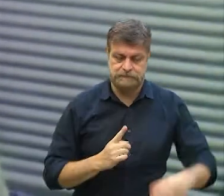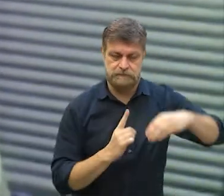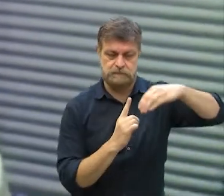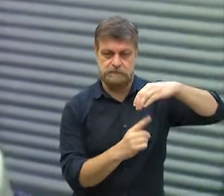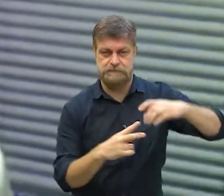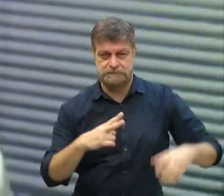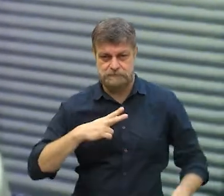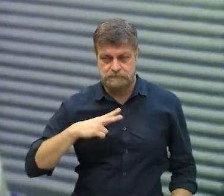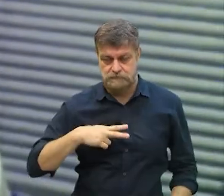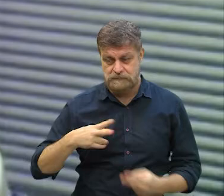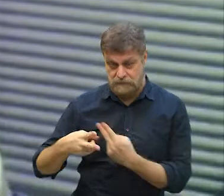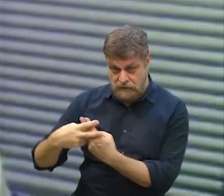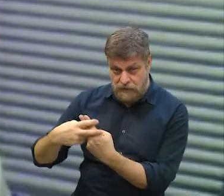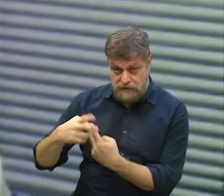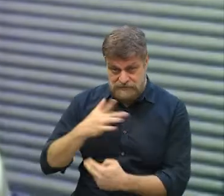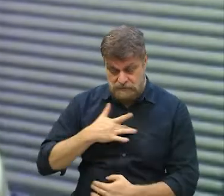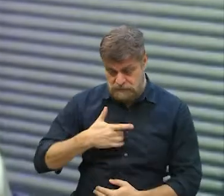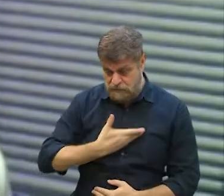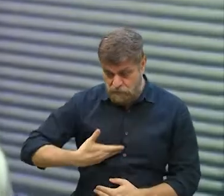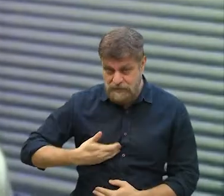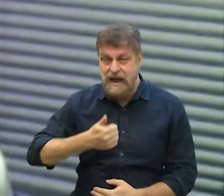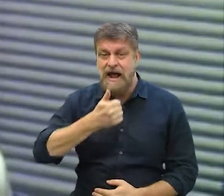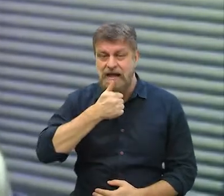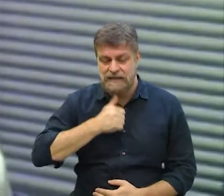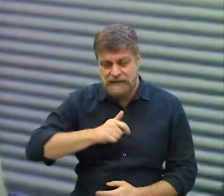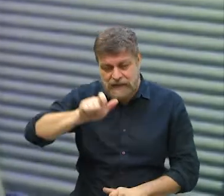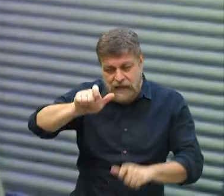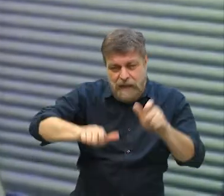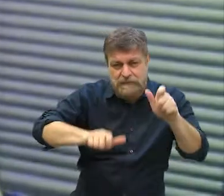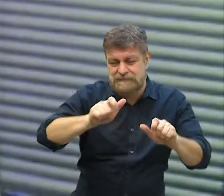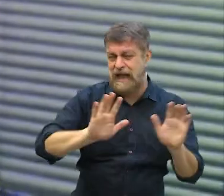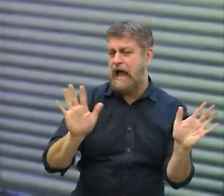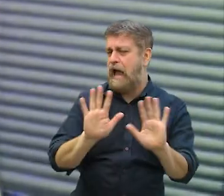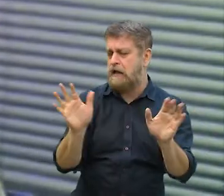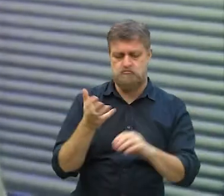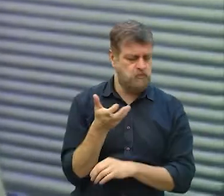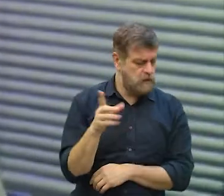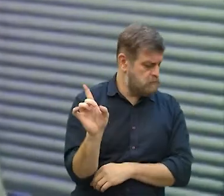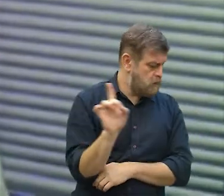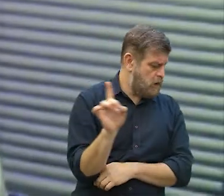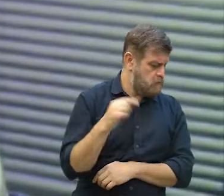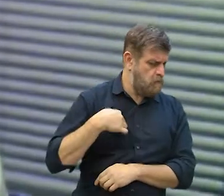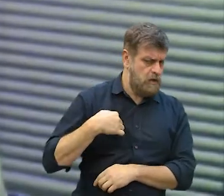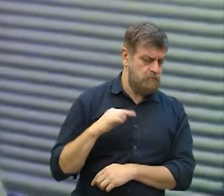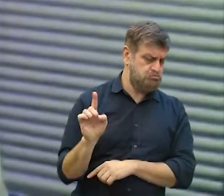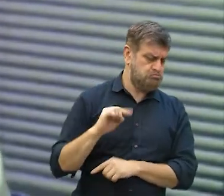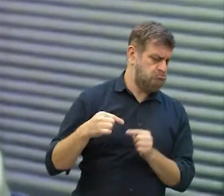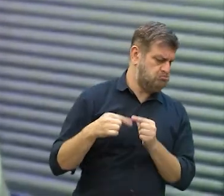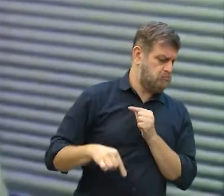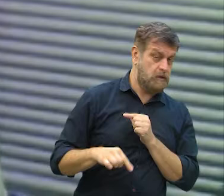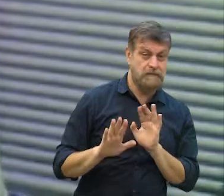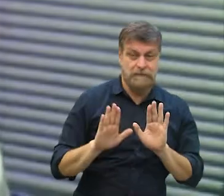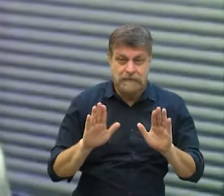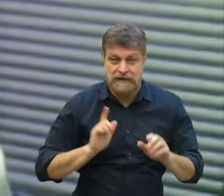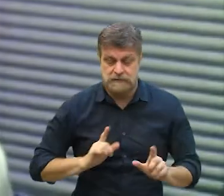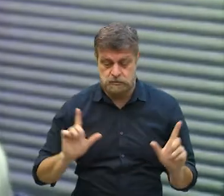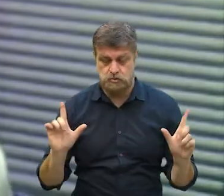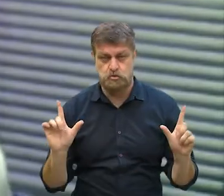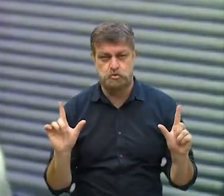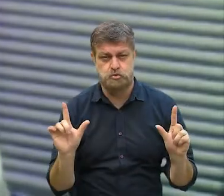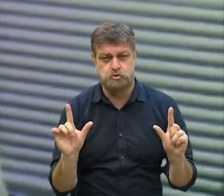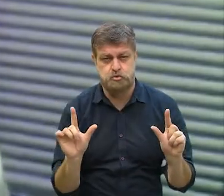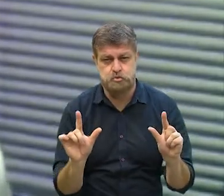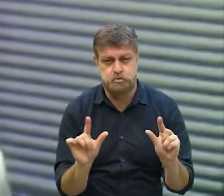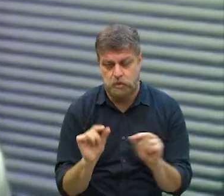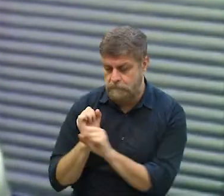no consultório privado, não só na rede pública, ainda há um percentual de pacientes que ainda rejeita esse exame físico, mas